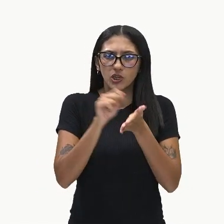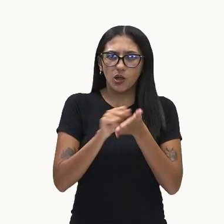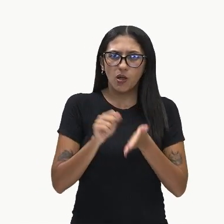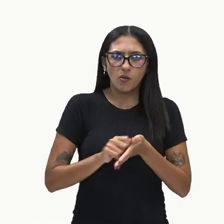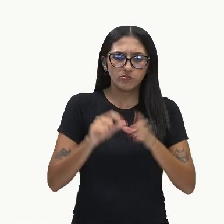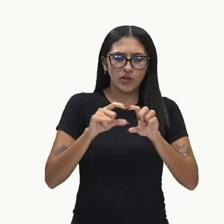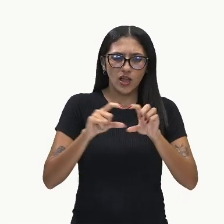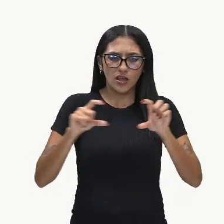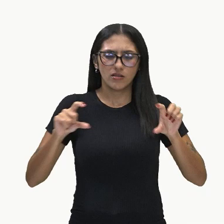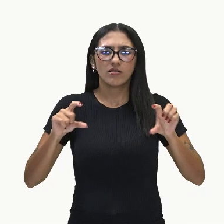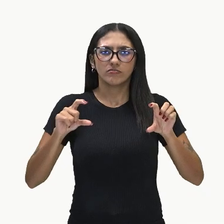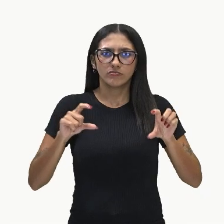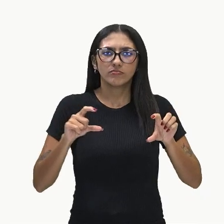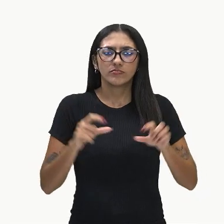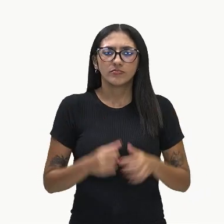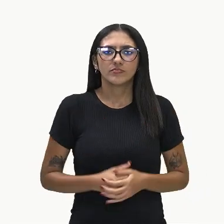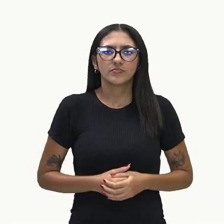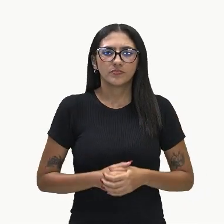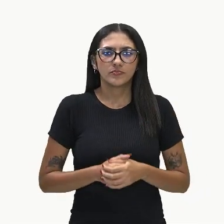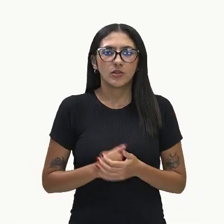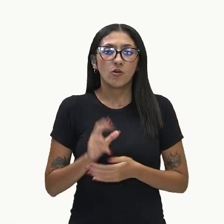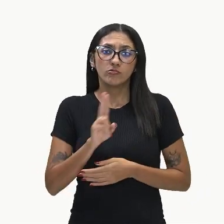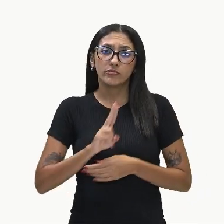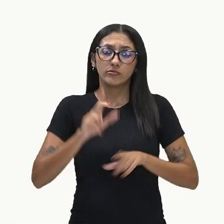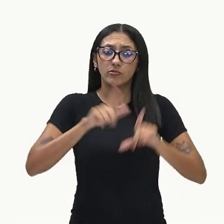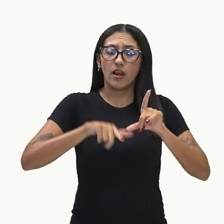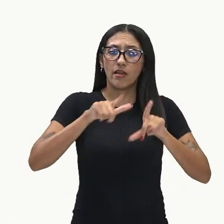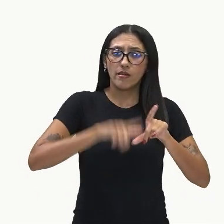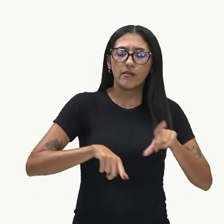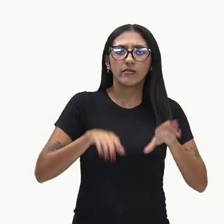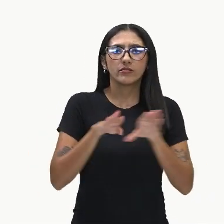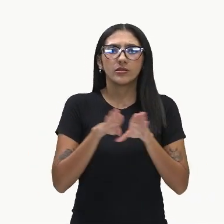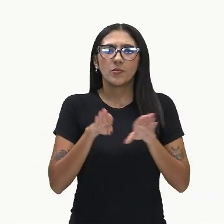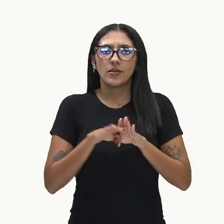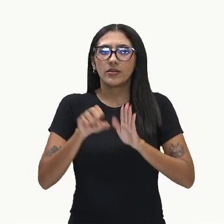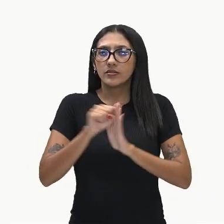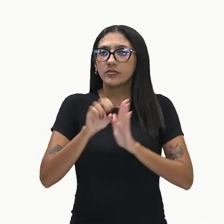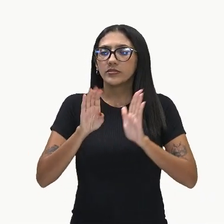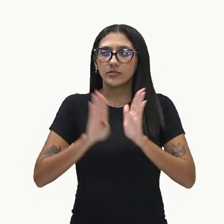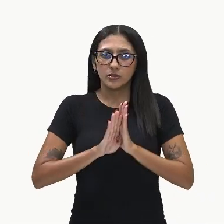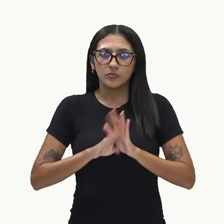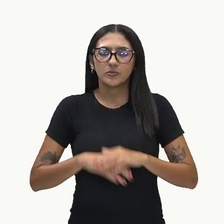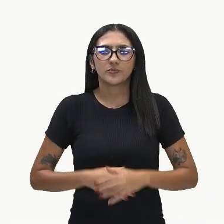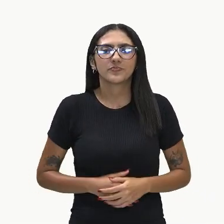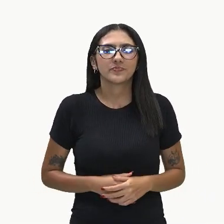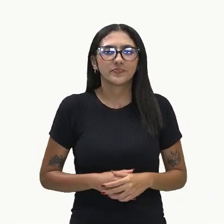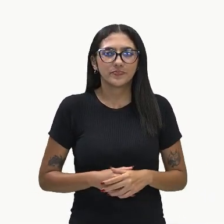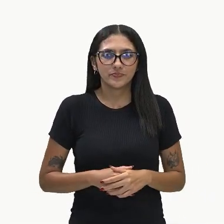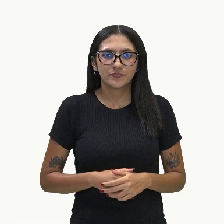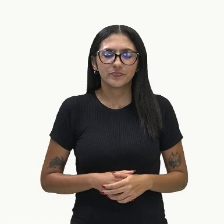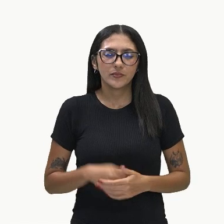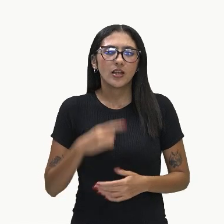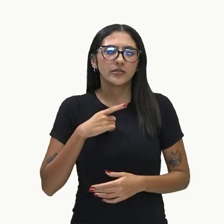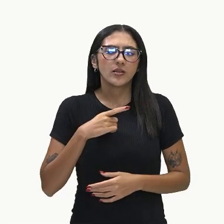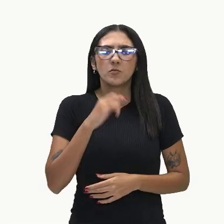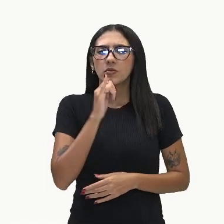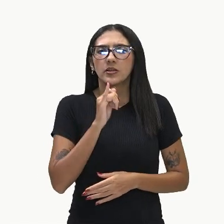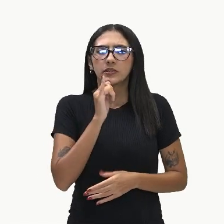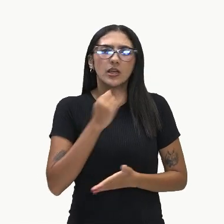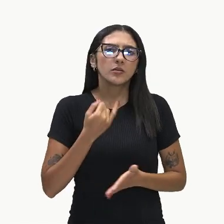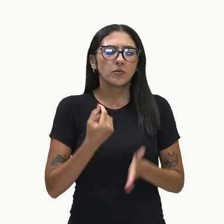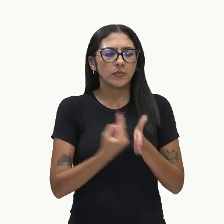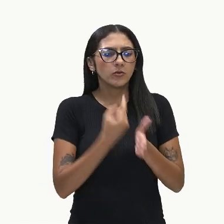linguagem matemática, usando letras e símbolos. Então, a gente vai ter ali um problema, por exemplo,